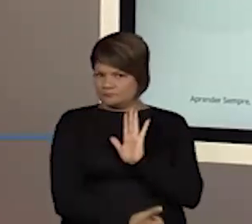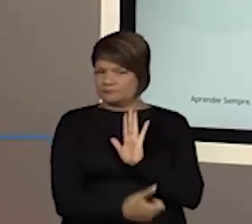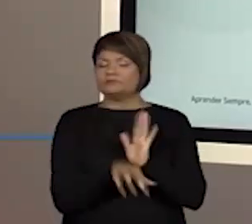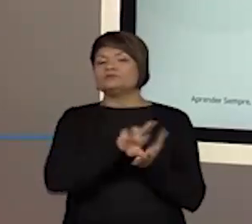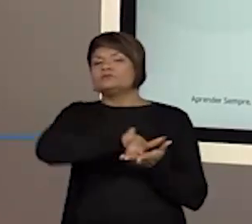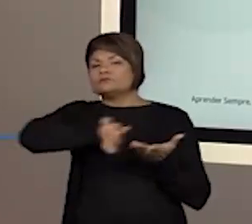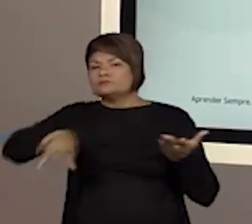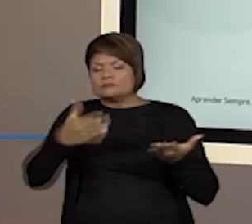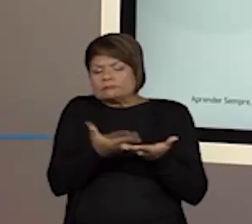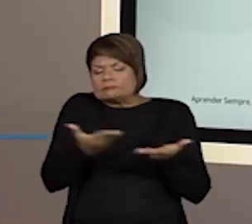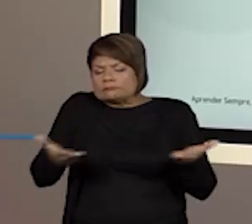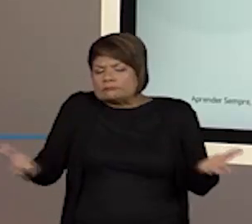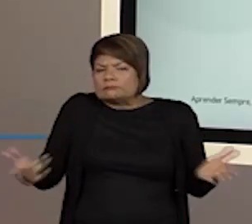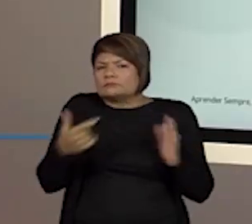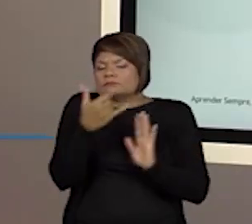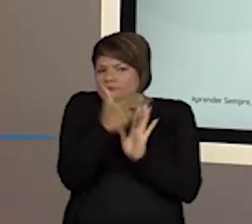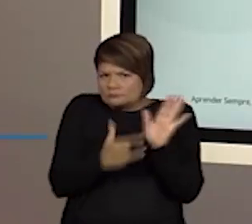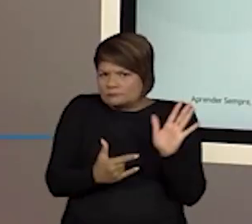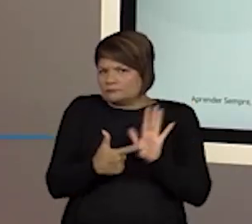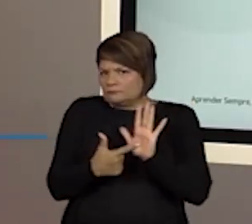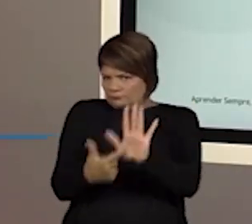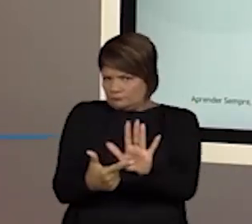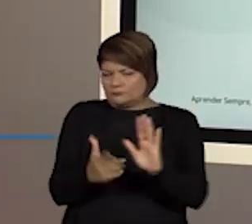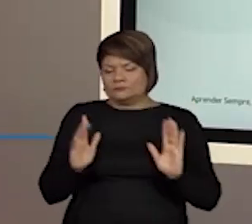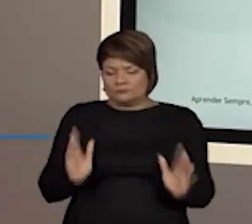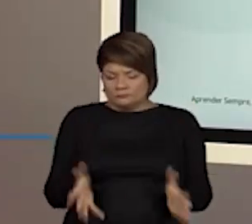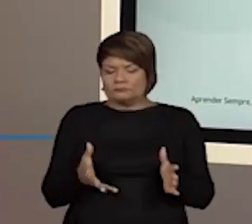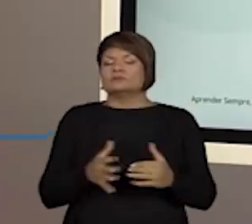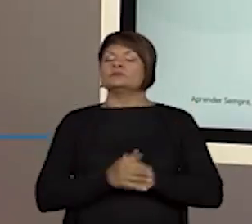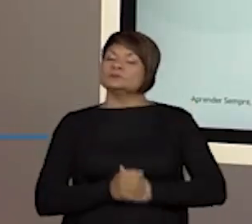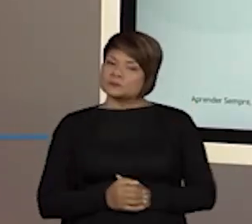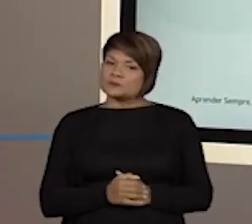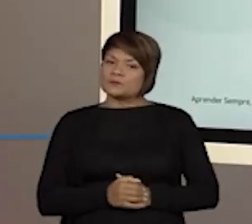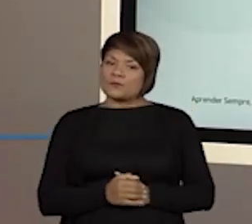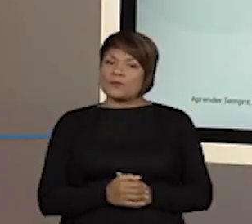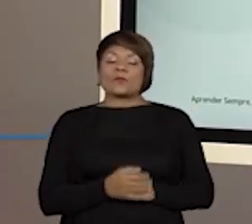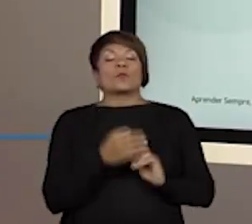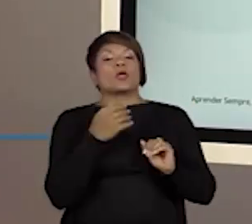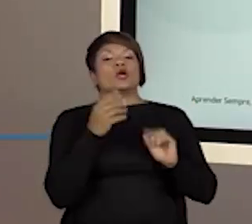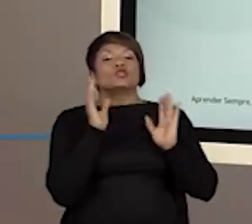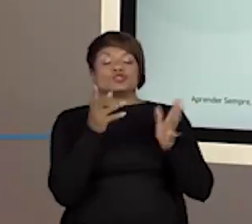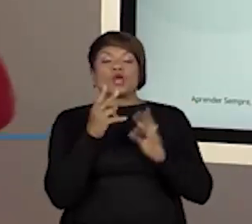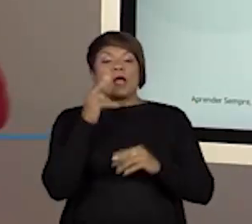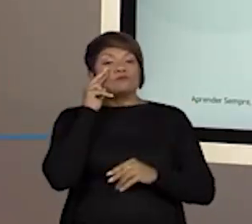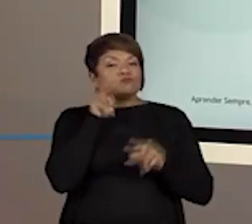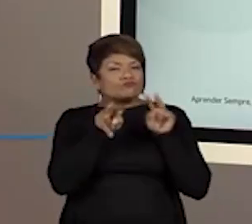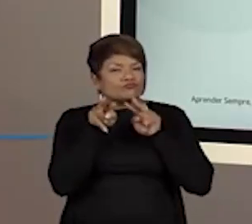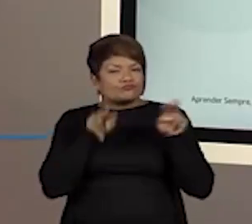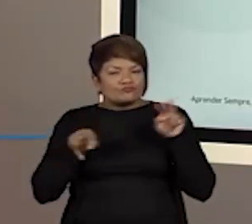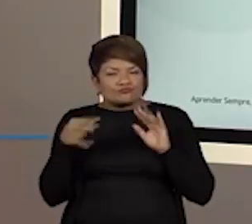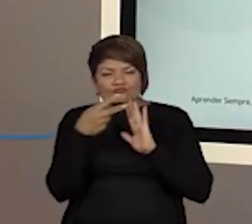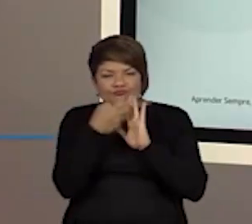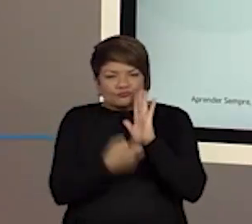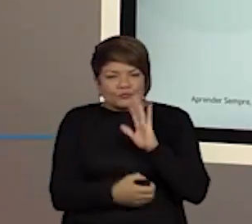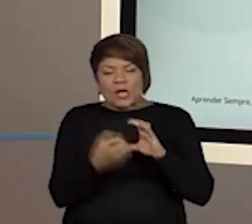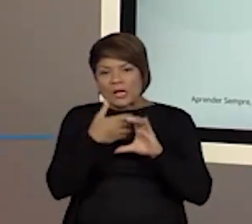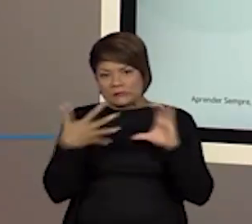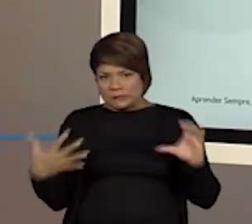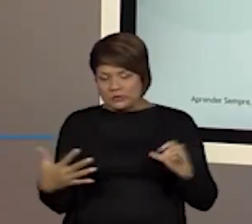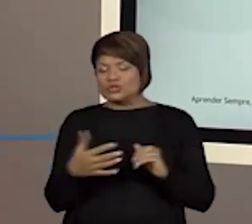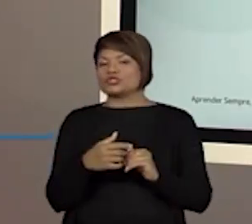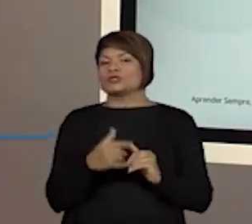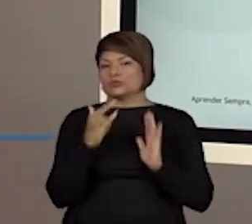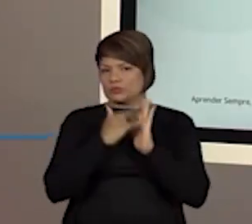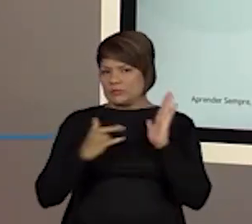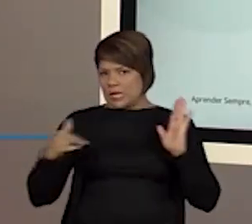vários tipos de texto que nós trabalhamos, observamos aí as características deles para